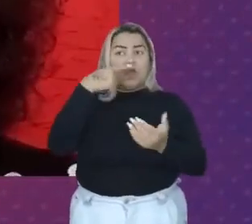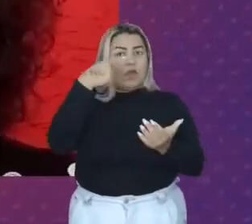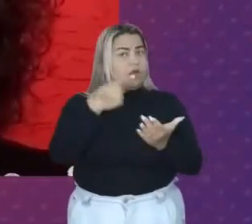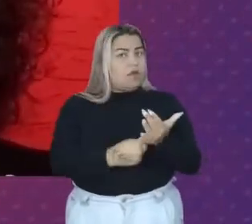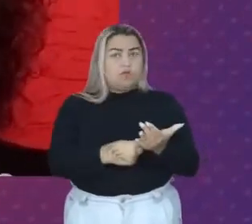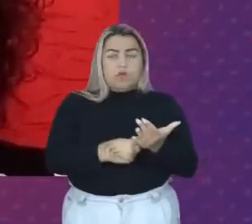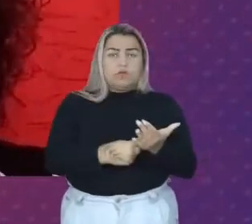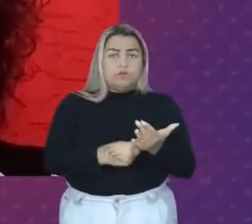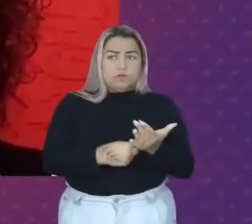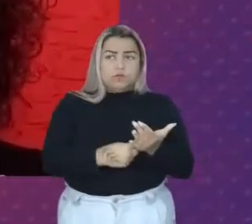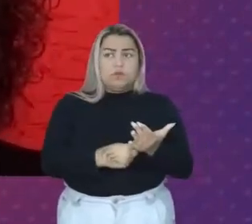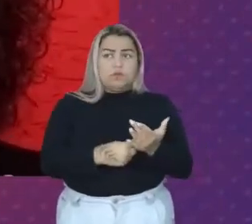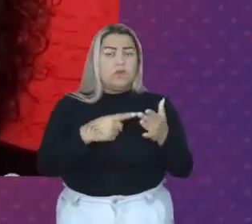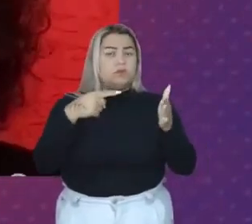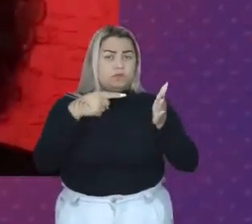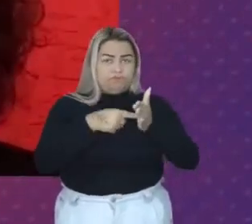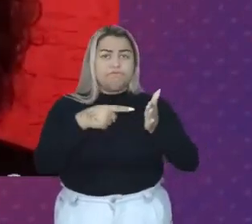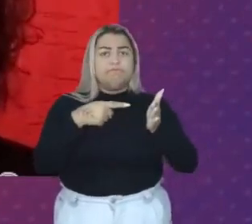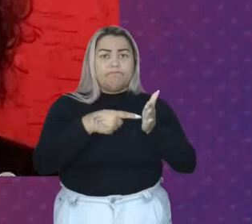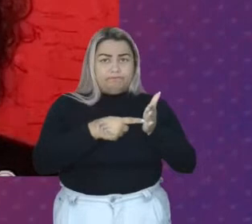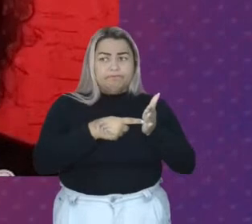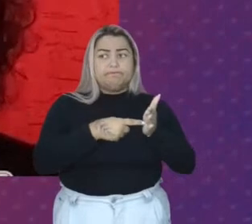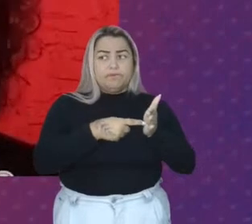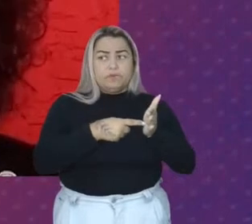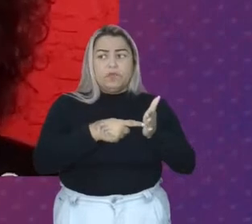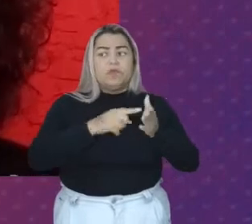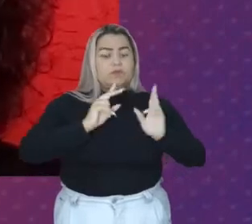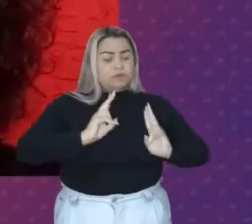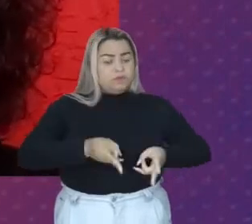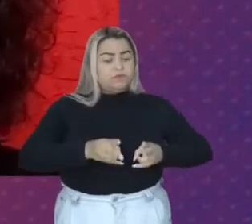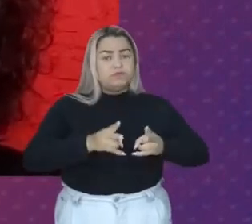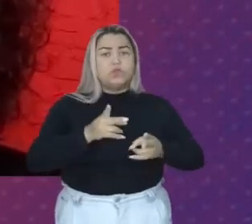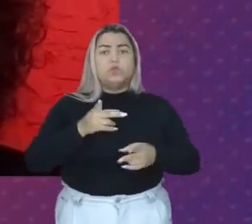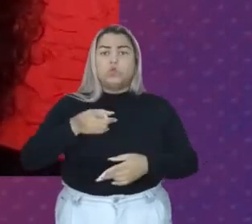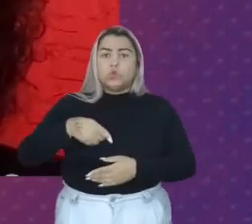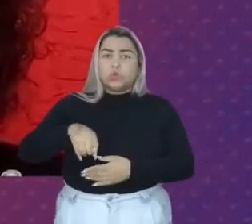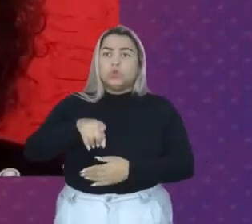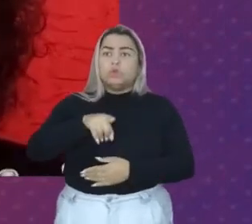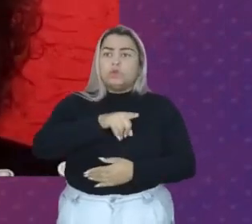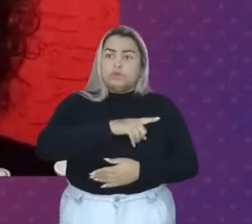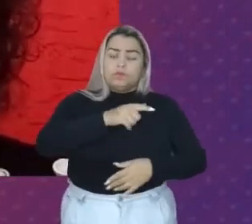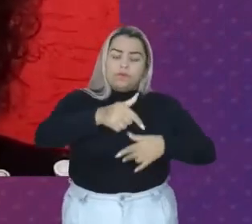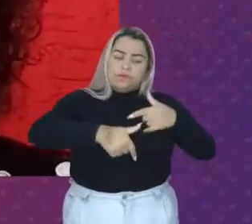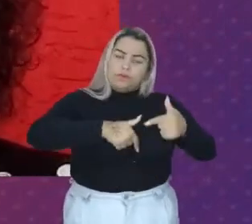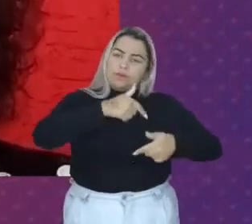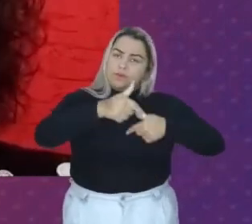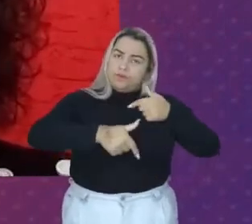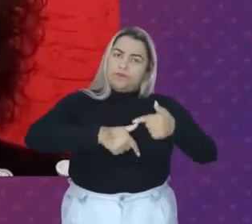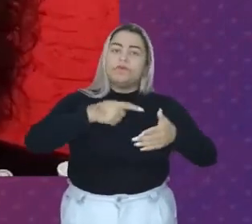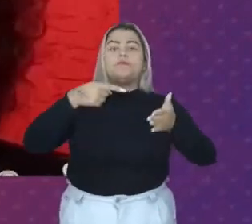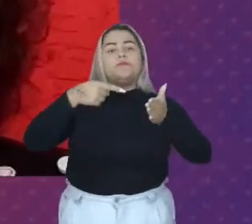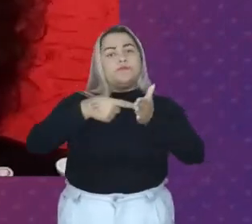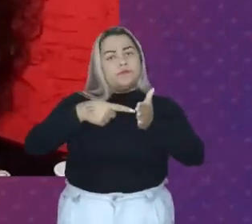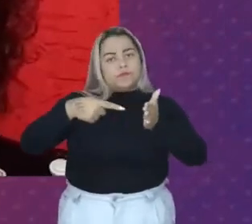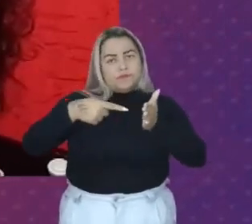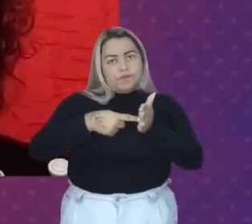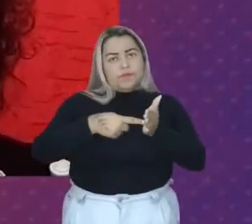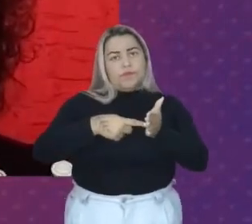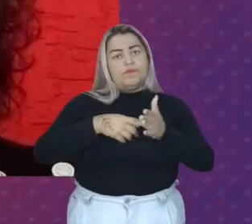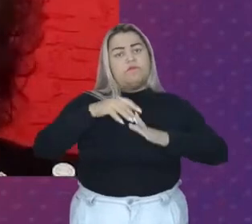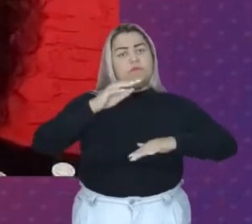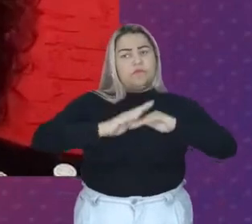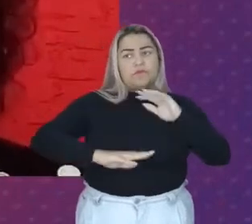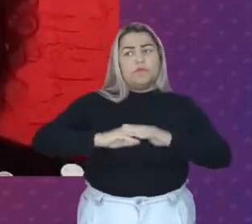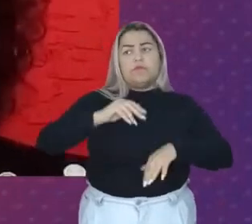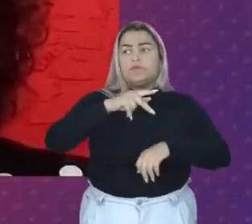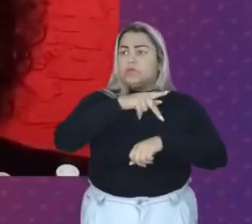convenção, ele pode ser denunciado, e é sempre nós, grupo de trabalhadores e trabalhadoras, que denunciamos determinado